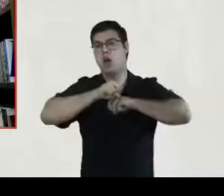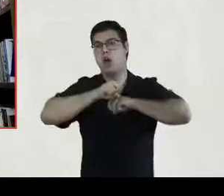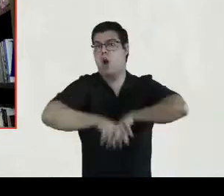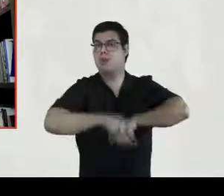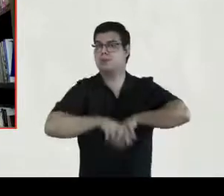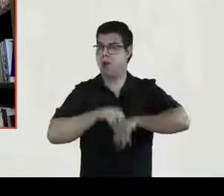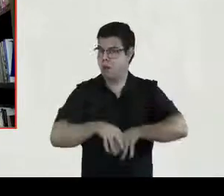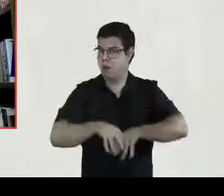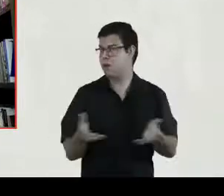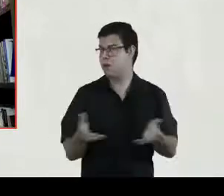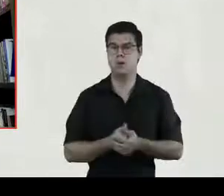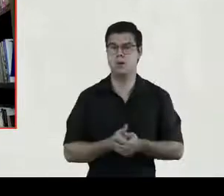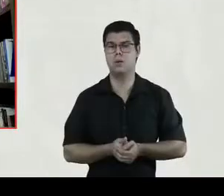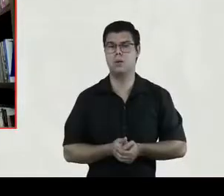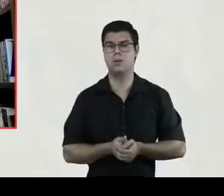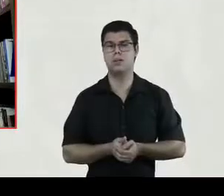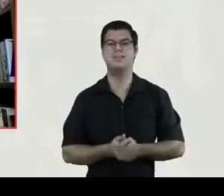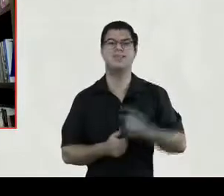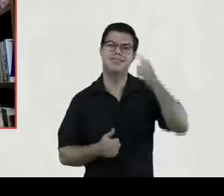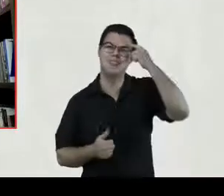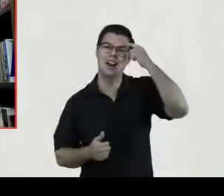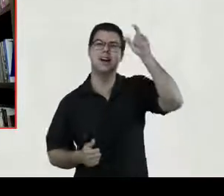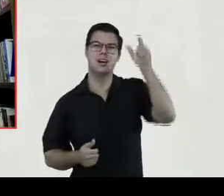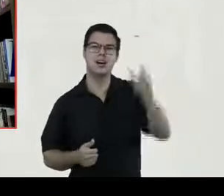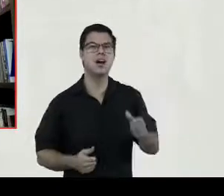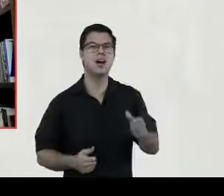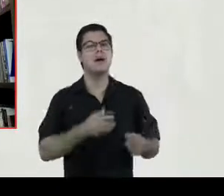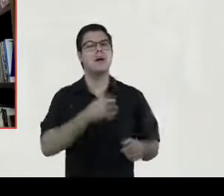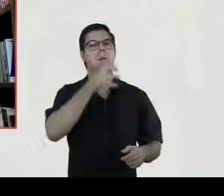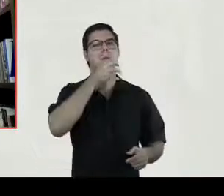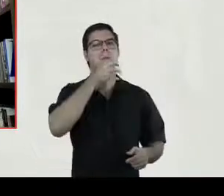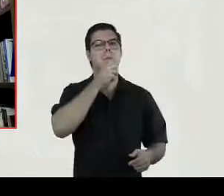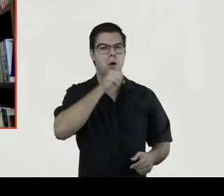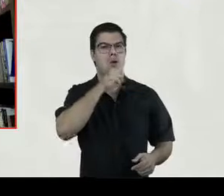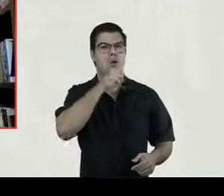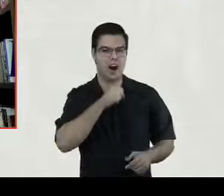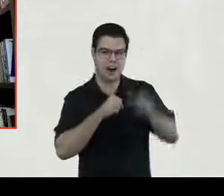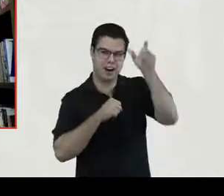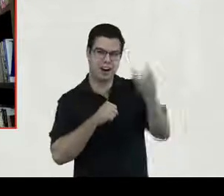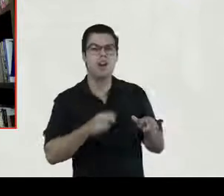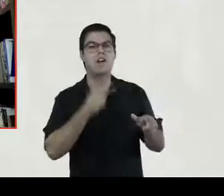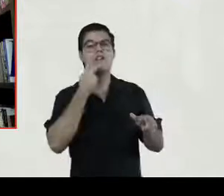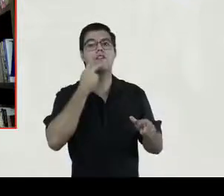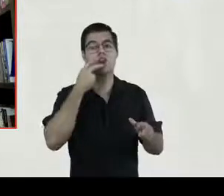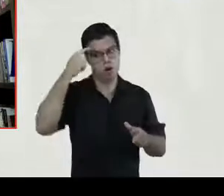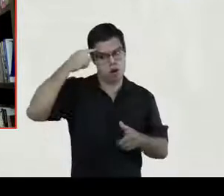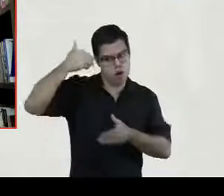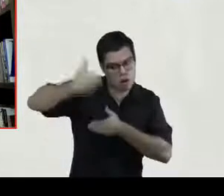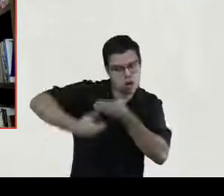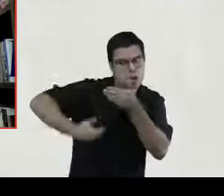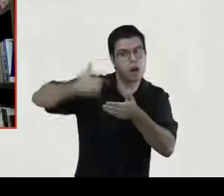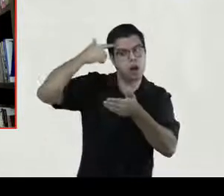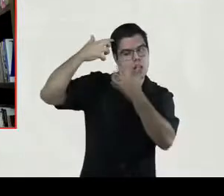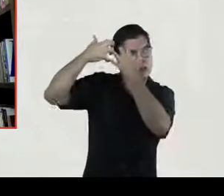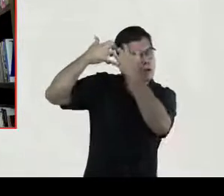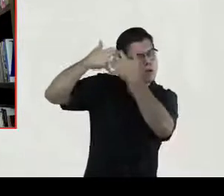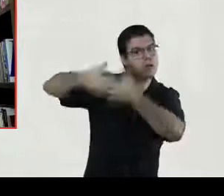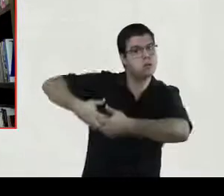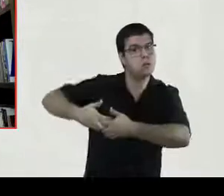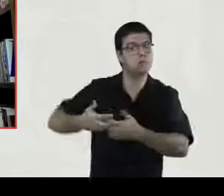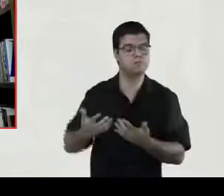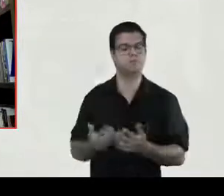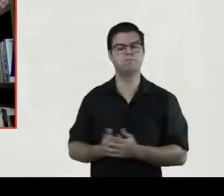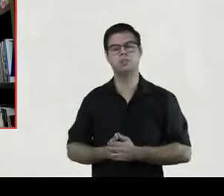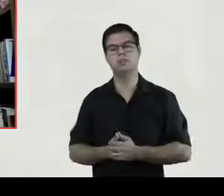né? E como o Paulo Freire mesmo falaria, é uma questão de emancipação e de desenvolvimento do pensamento crítico. Né? E, por